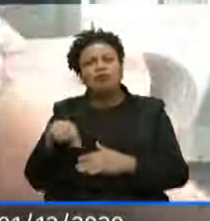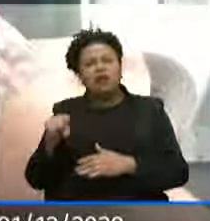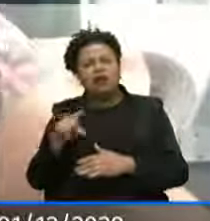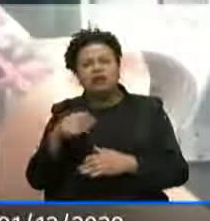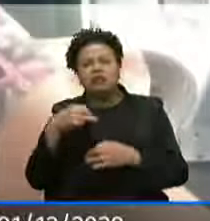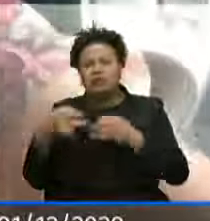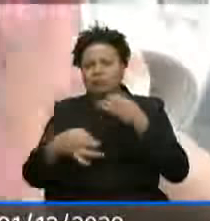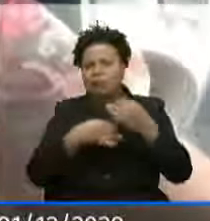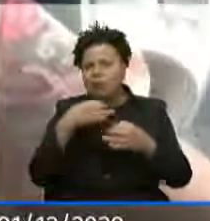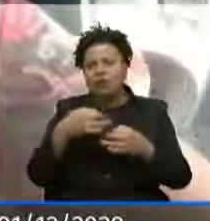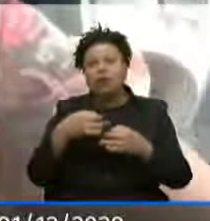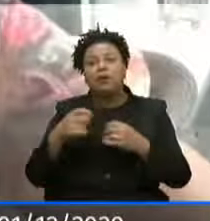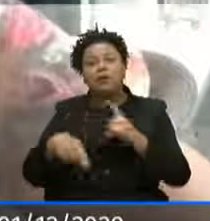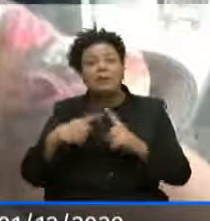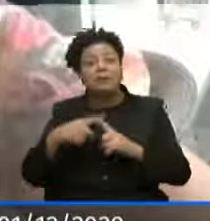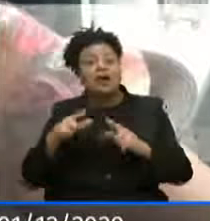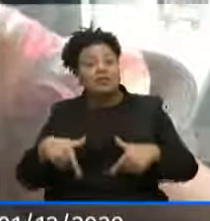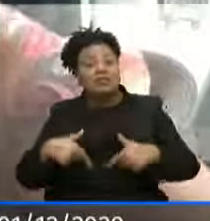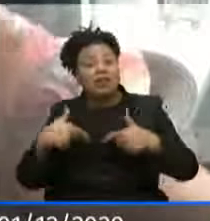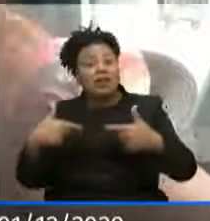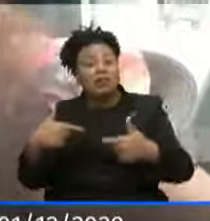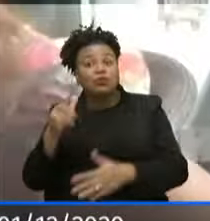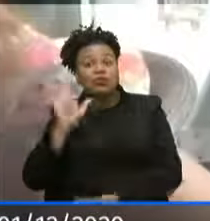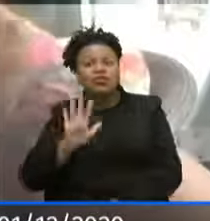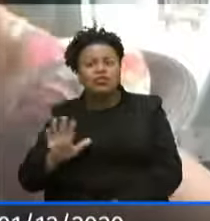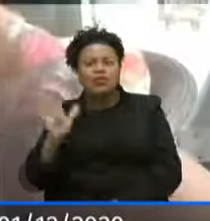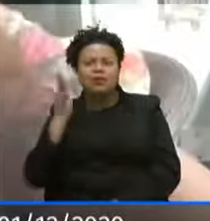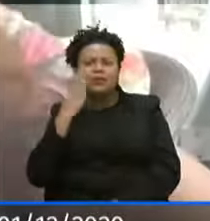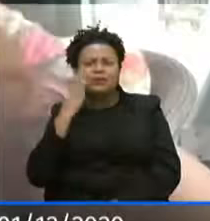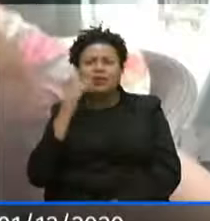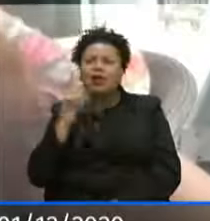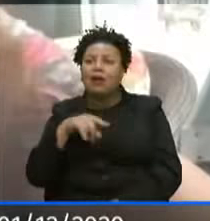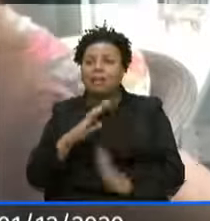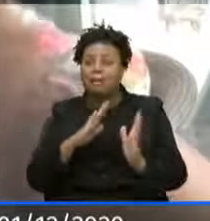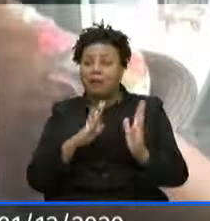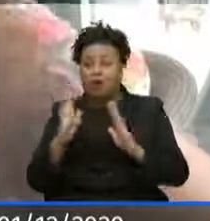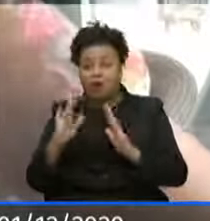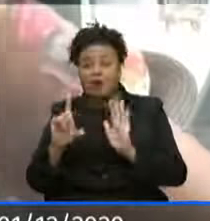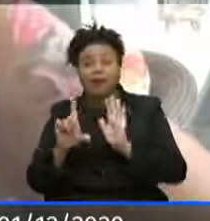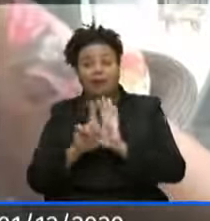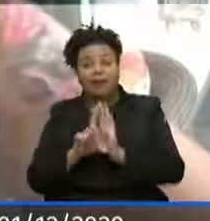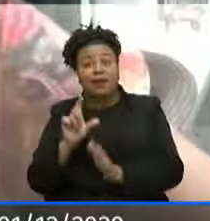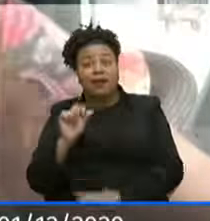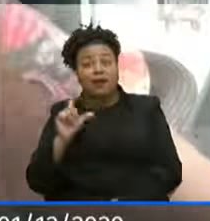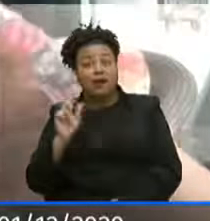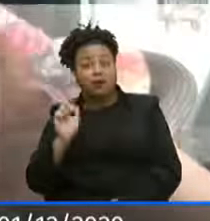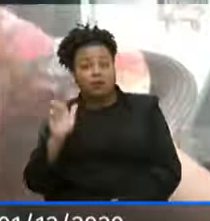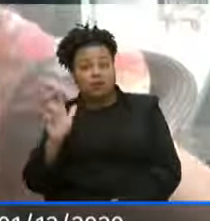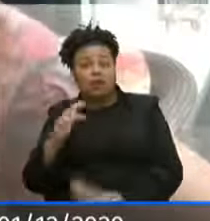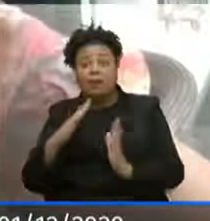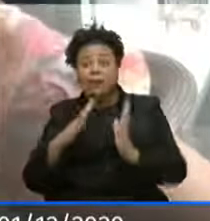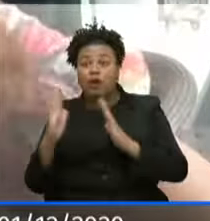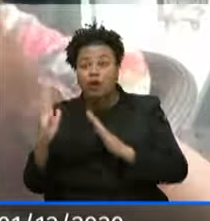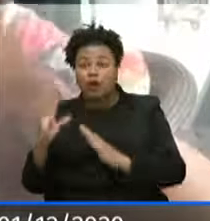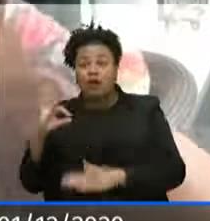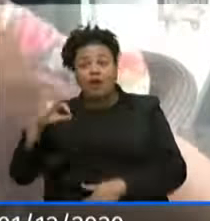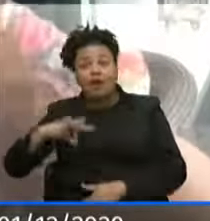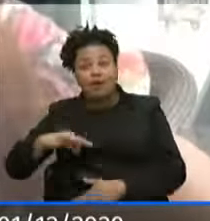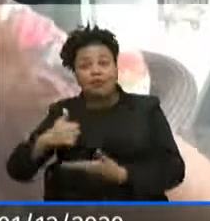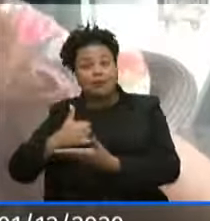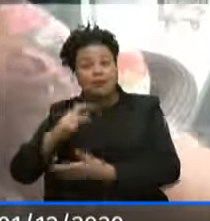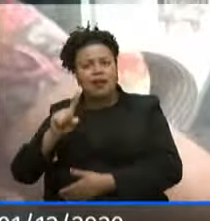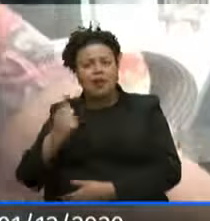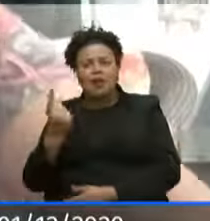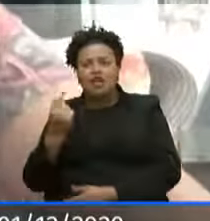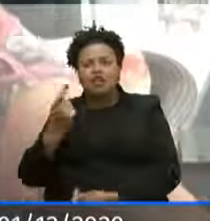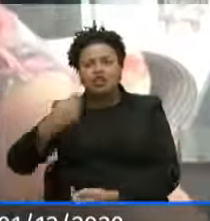opinião, e a nossa luta geral, que eu sei que é unânime, prorroga o Aldir Blanc, prorroga a renda básica, porque são recursos que